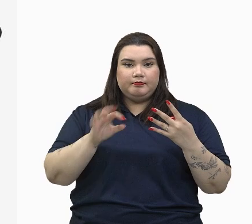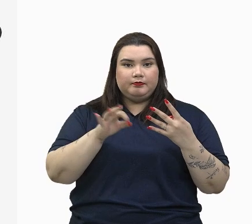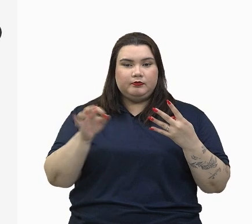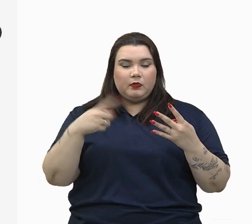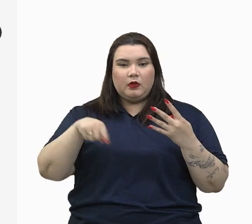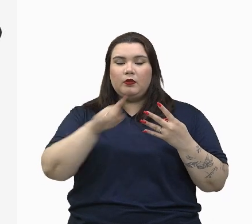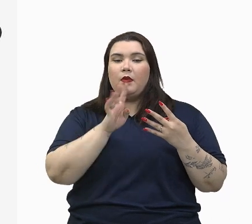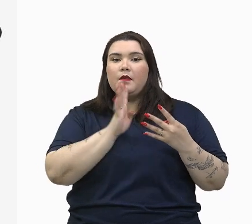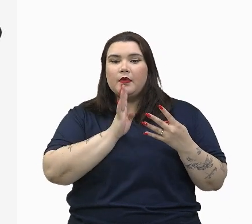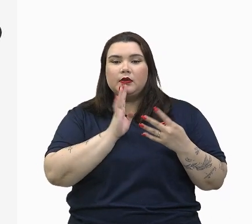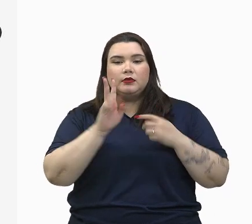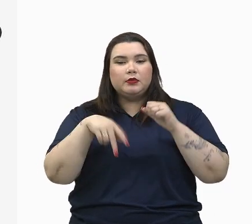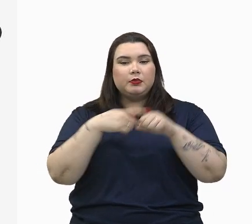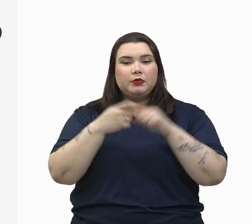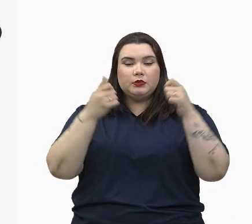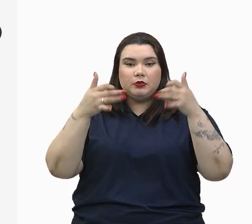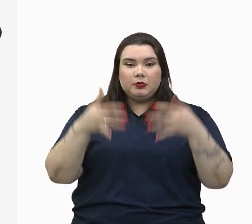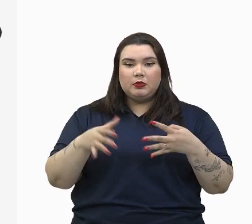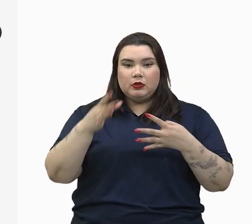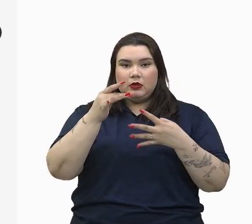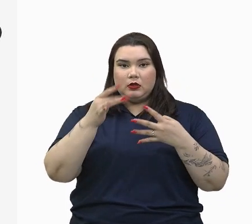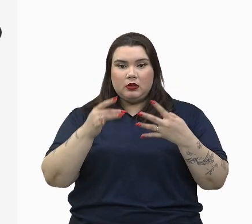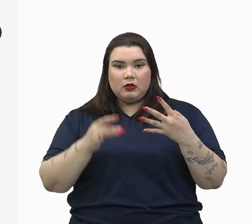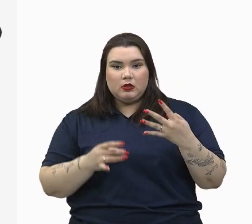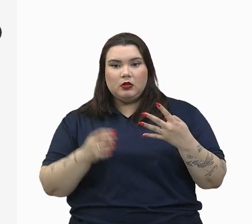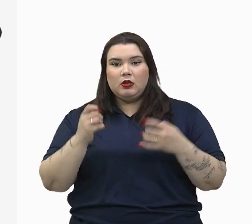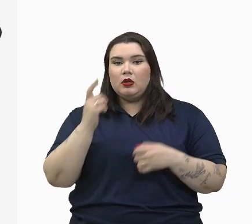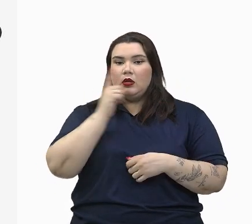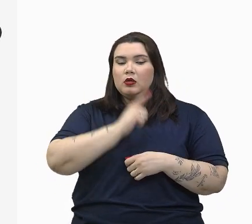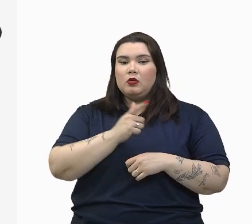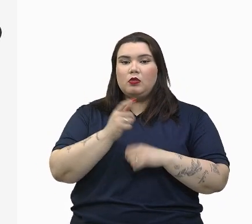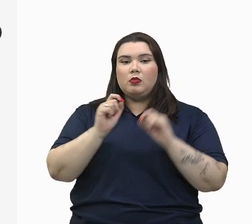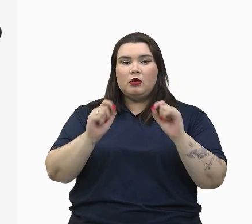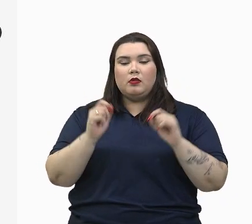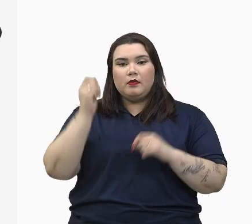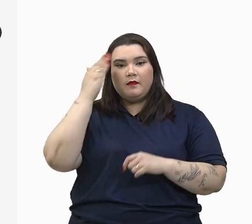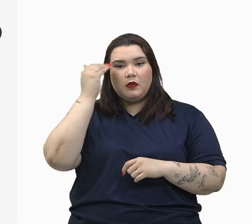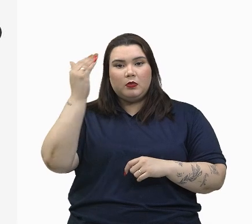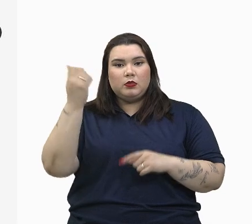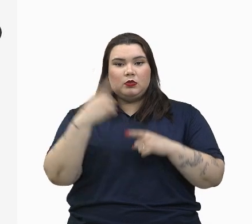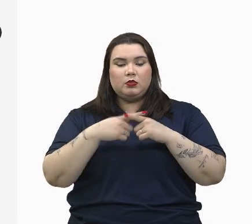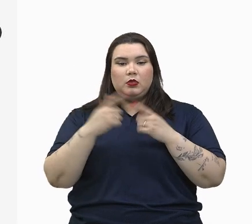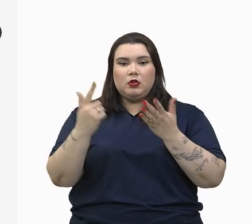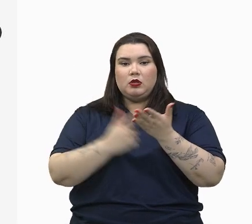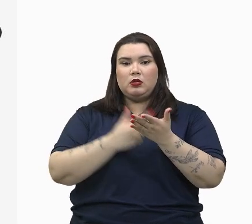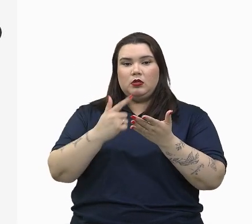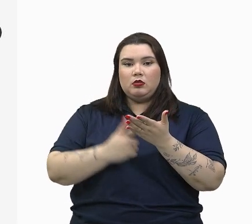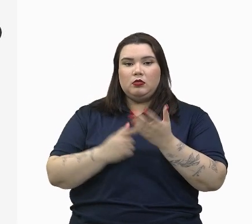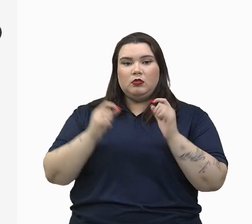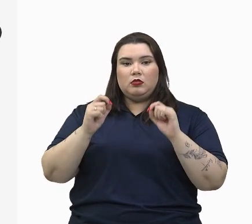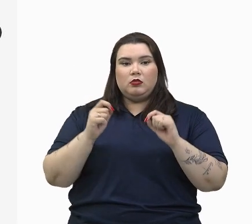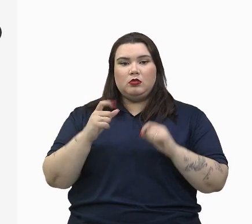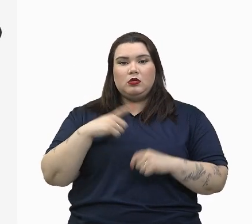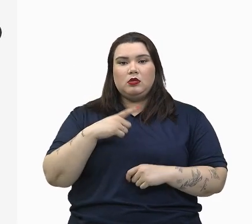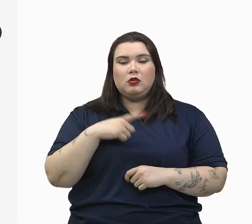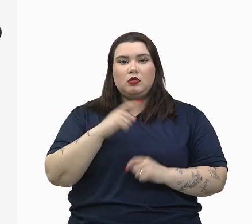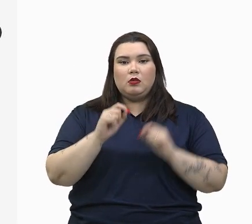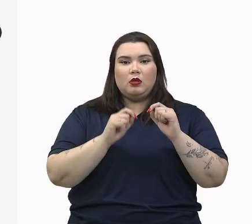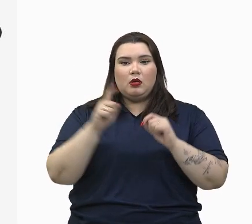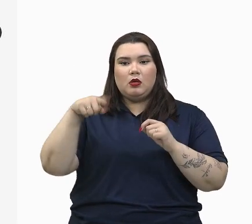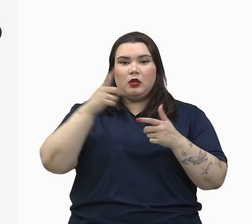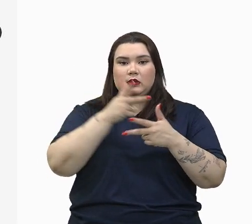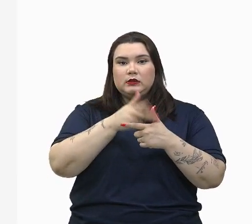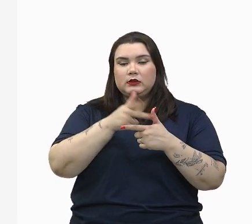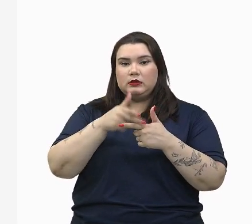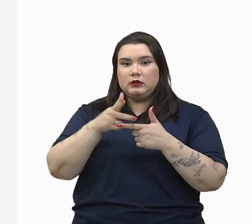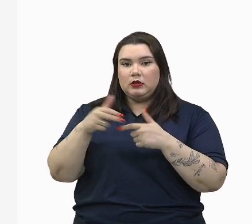até conhecem, depois a gente vai falar um pouquinho dele, esse autor que ele ganhou fama, sobretudo por causa da obra Dois Irmãos, que virou uma minissérie,